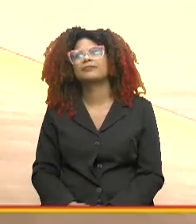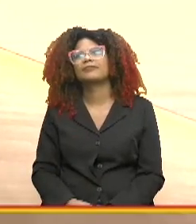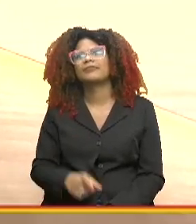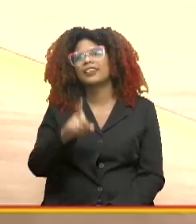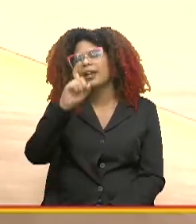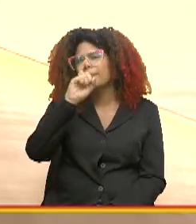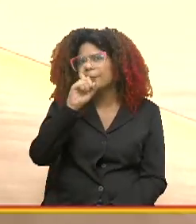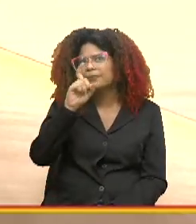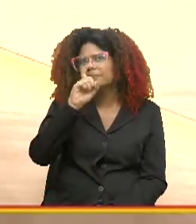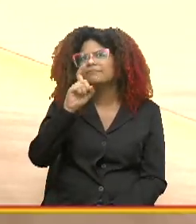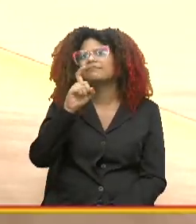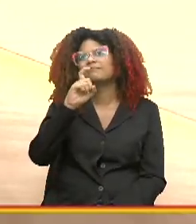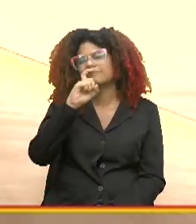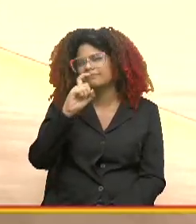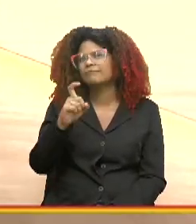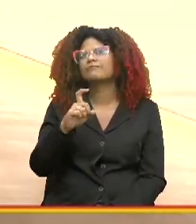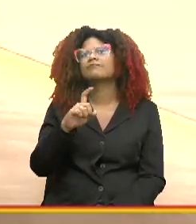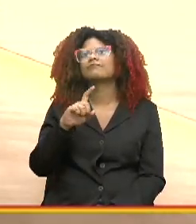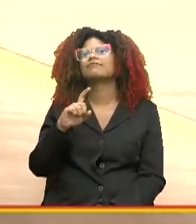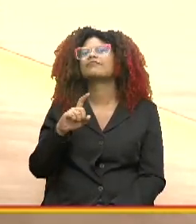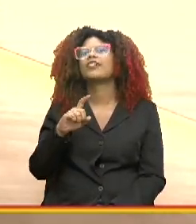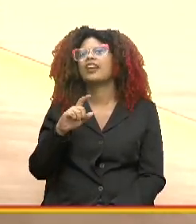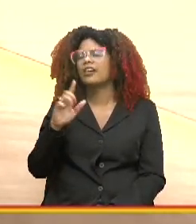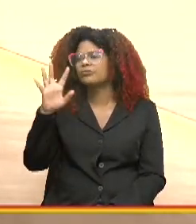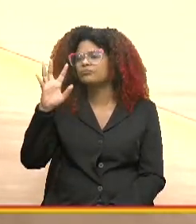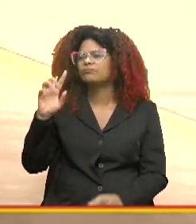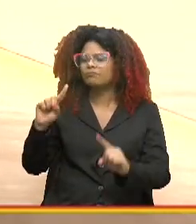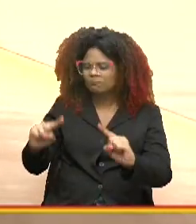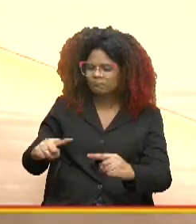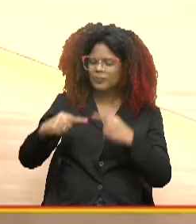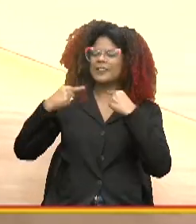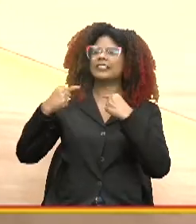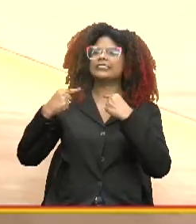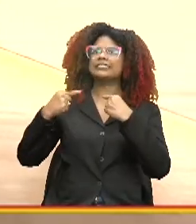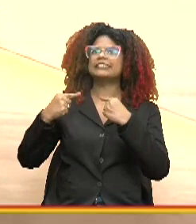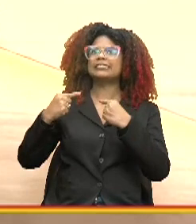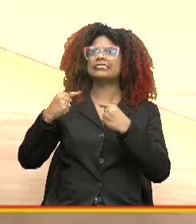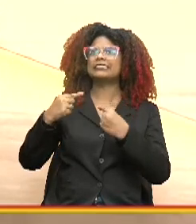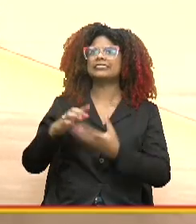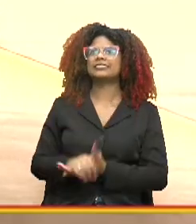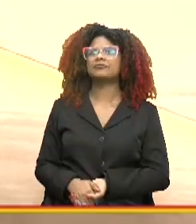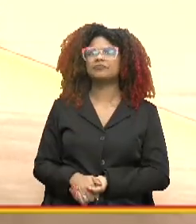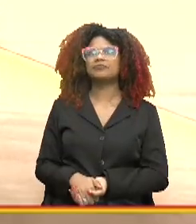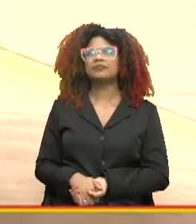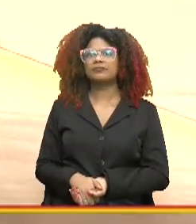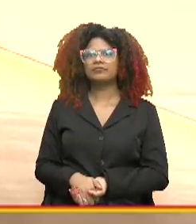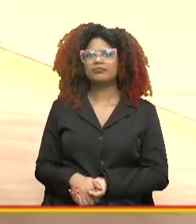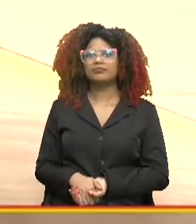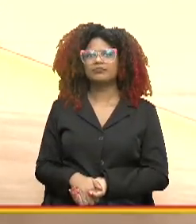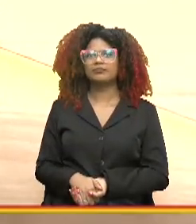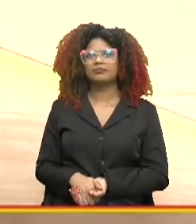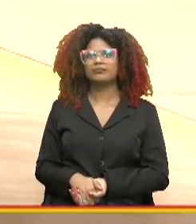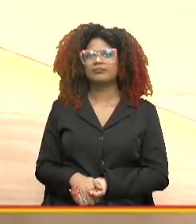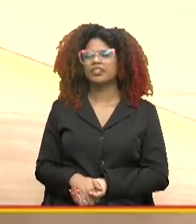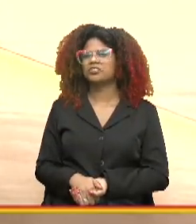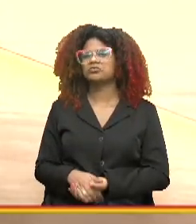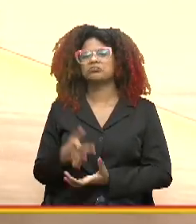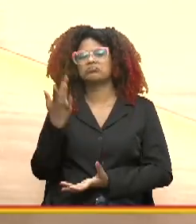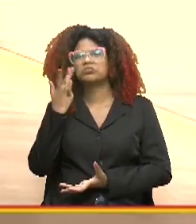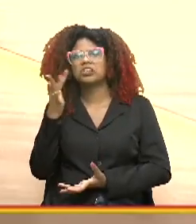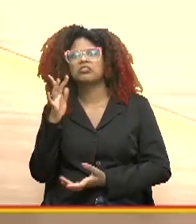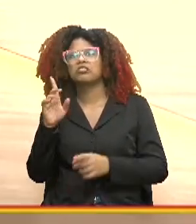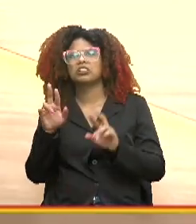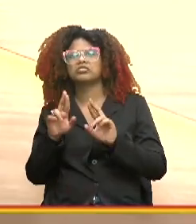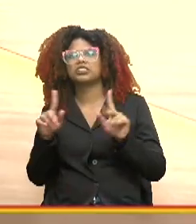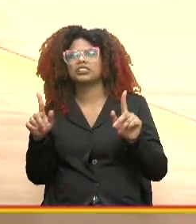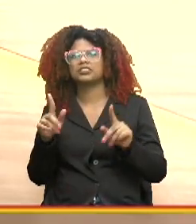a paternidade é um grande desafio né e eu não ver eu sinceramente eu não vejo diferença claro